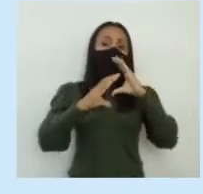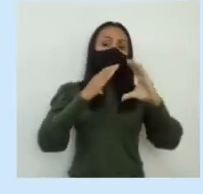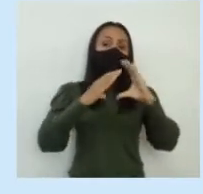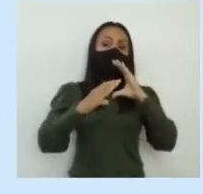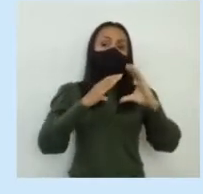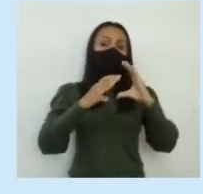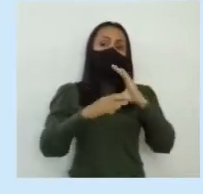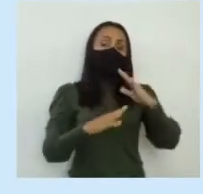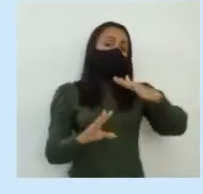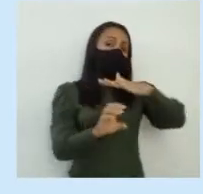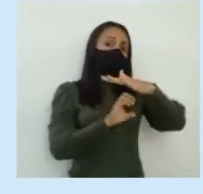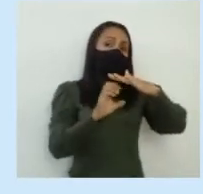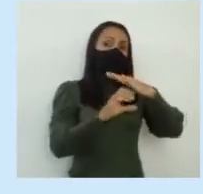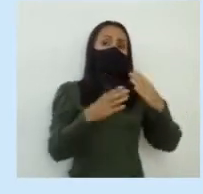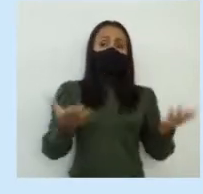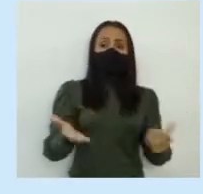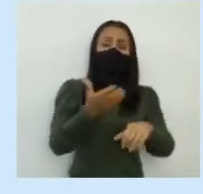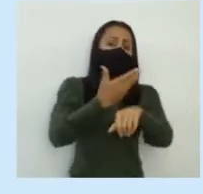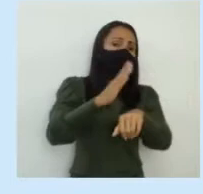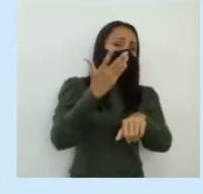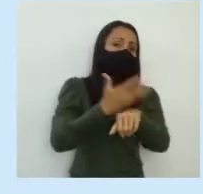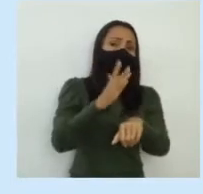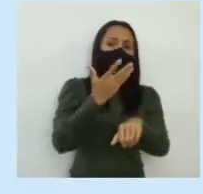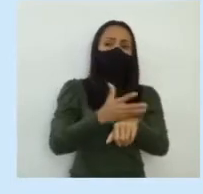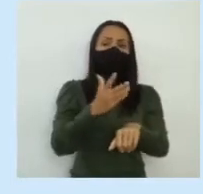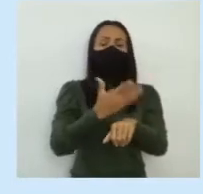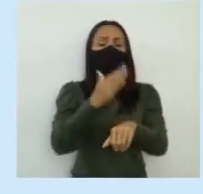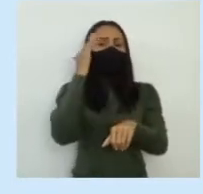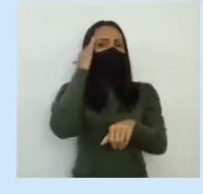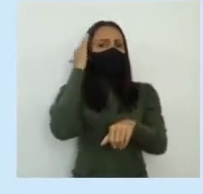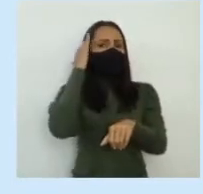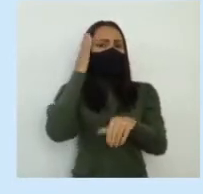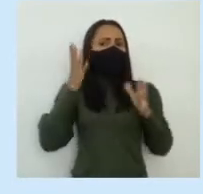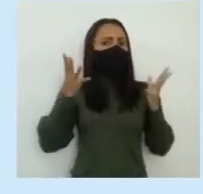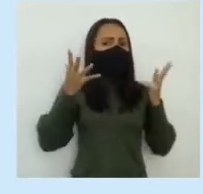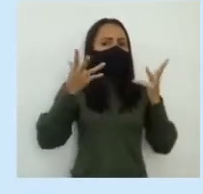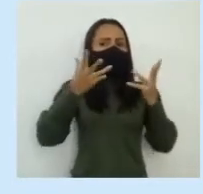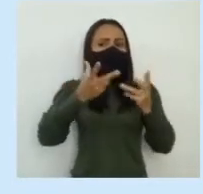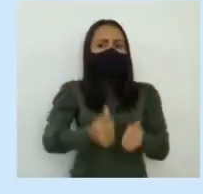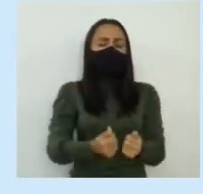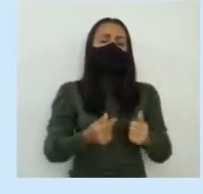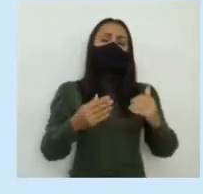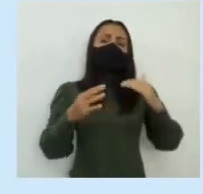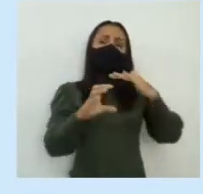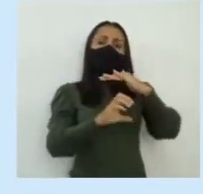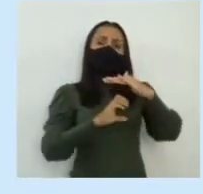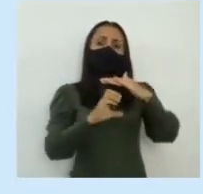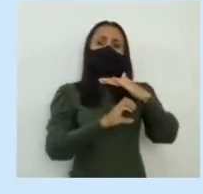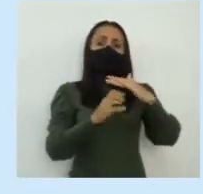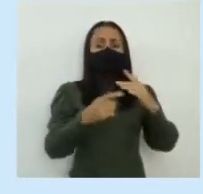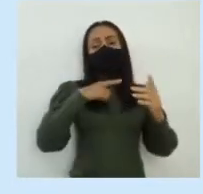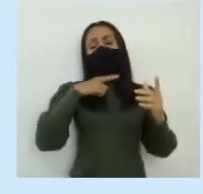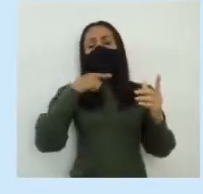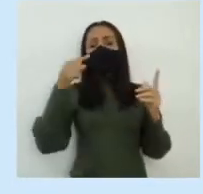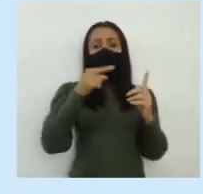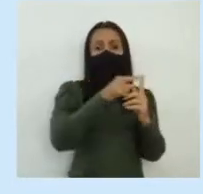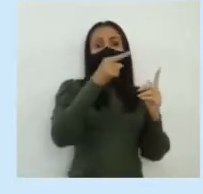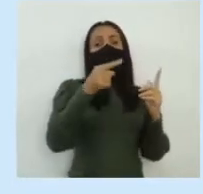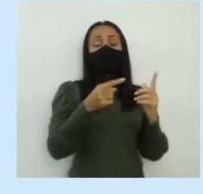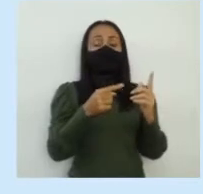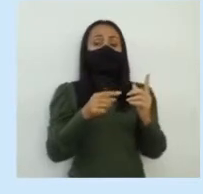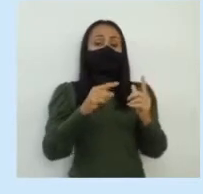organização, ao passar por treinamento, ao entender tudo aquilo que aquela organização visa, tem como objetivo, a